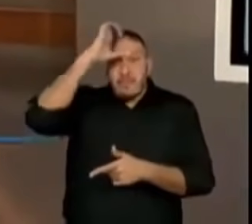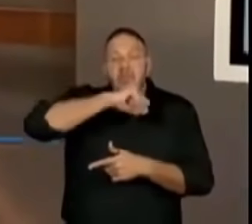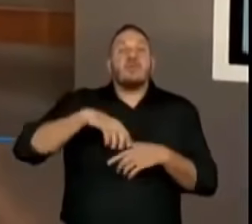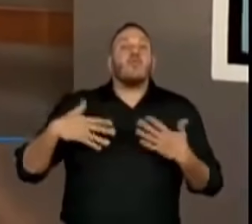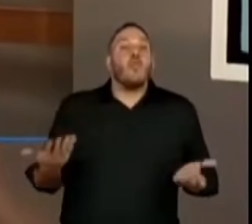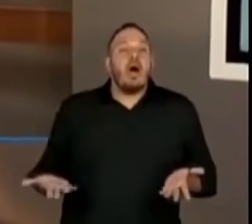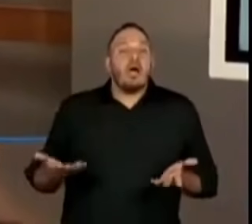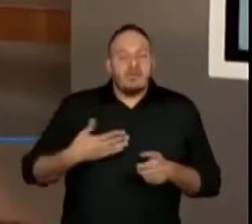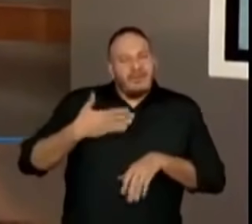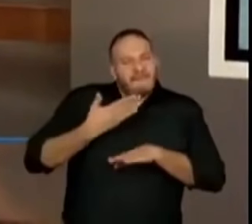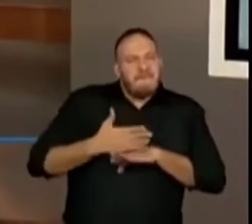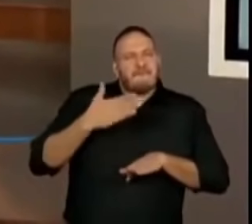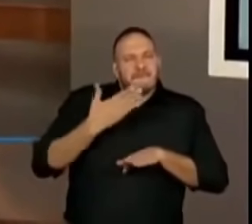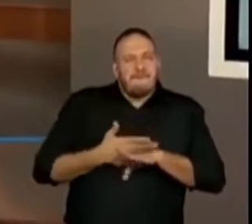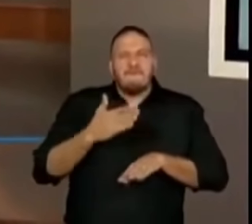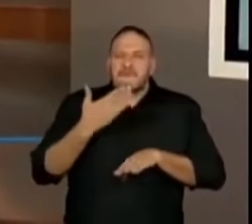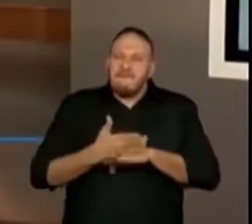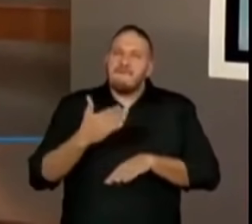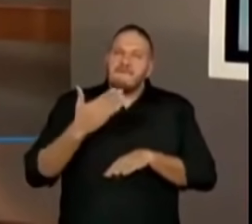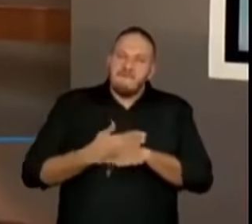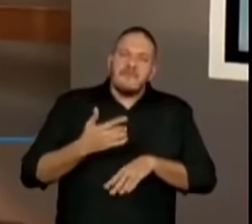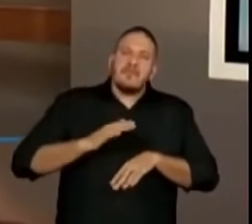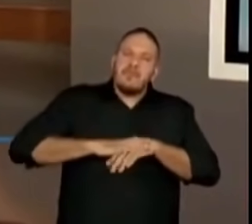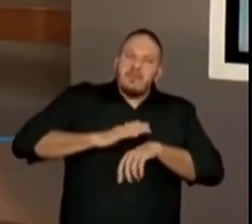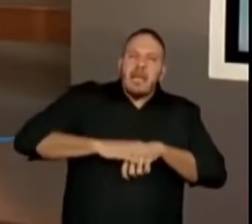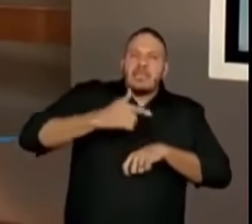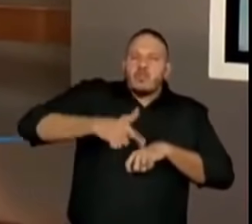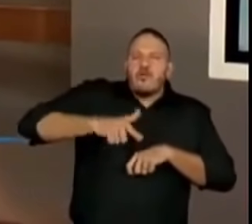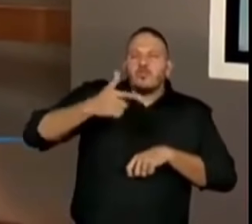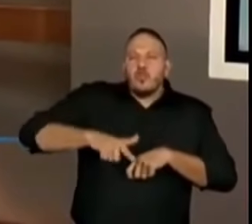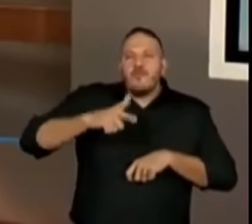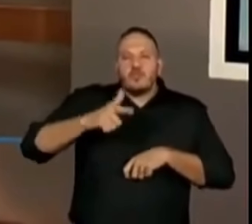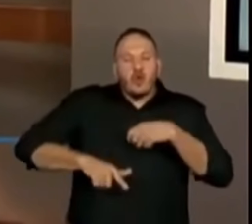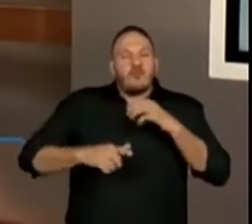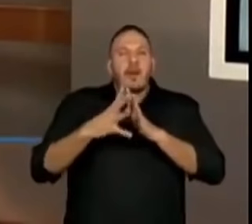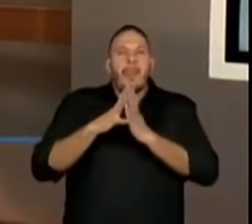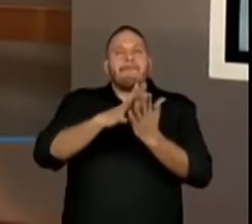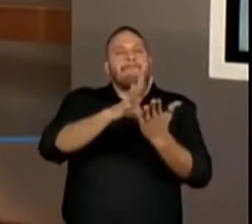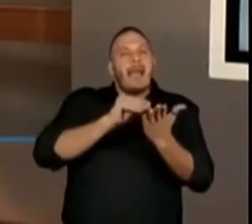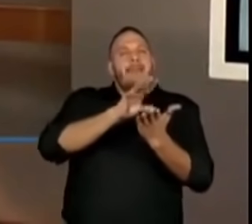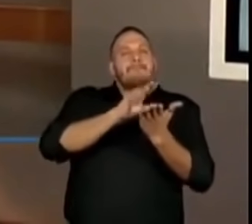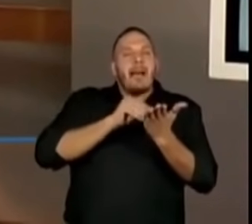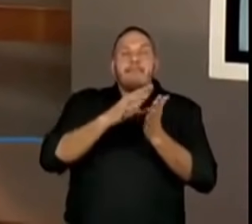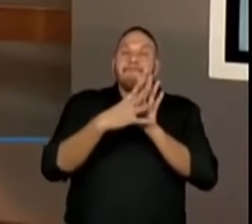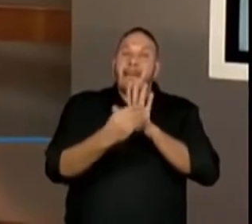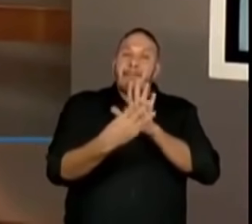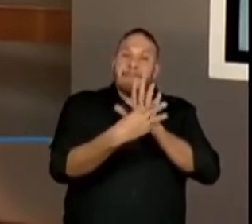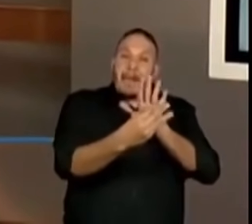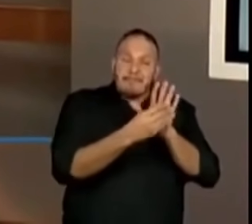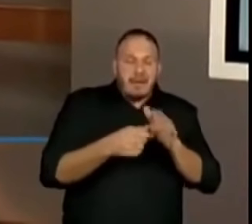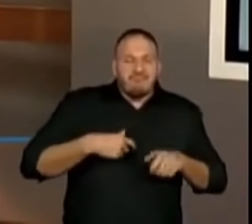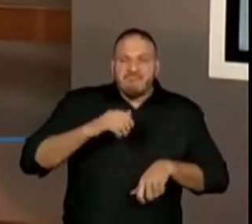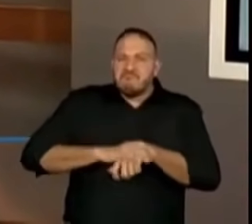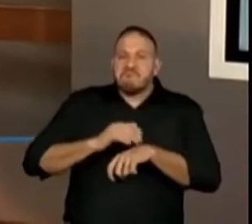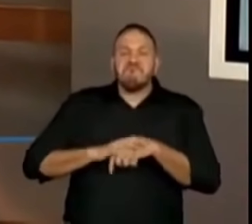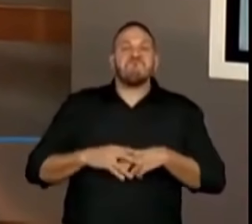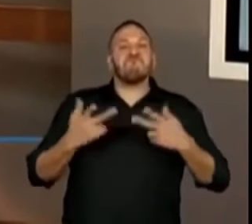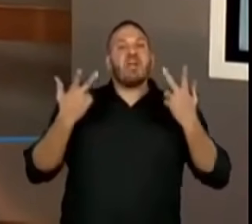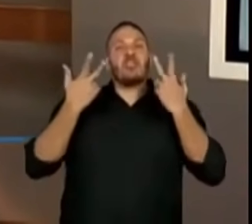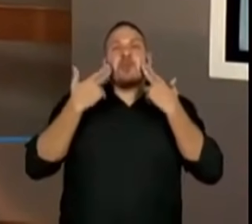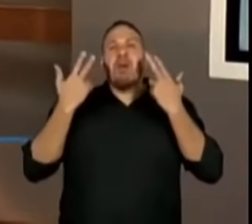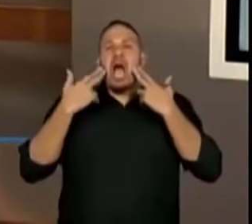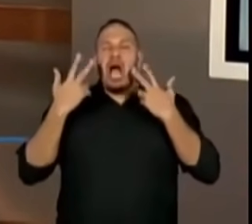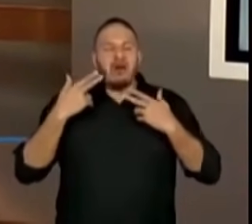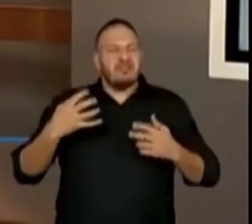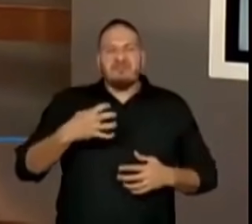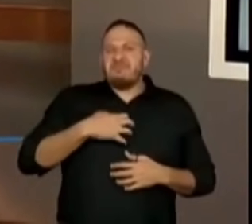entender? Fazendo, treinando, repetindo aqui junto com a gente. Uma hora isso vai ficar comum, vai